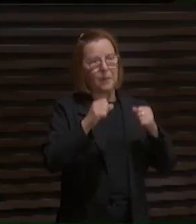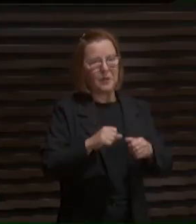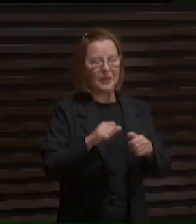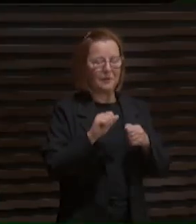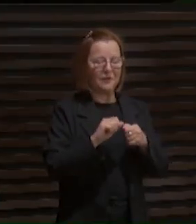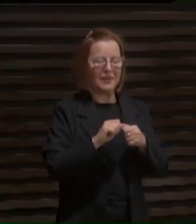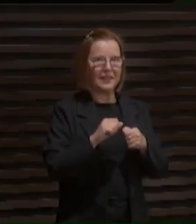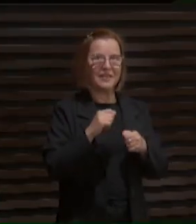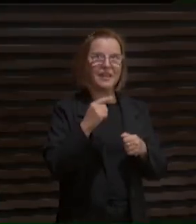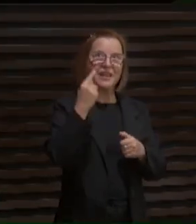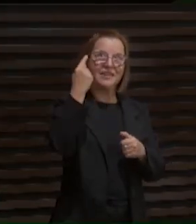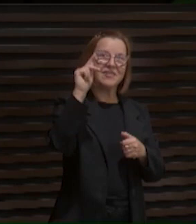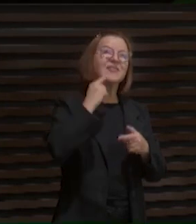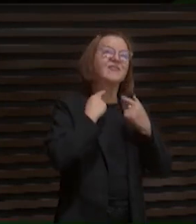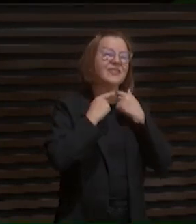6,17.